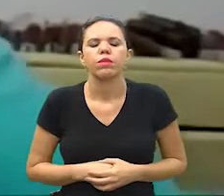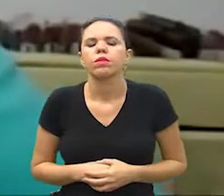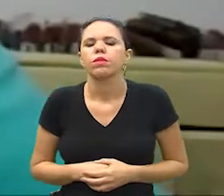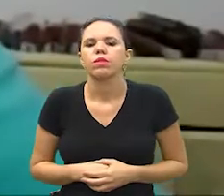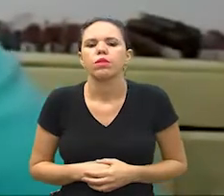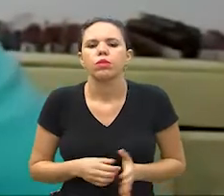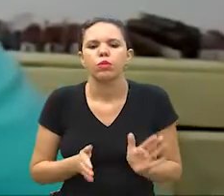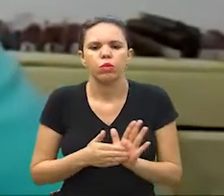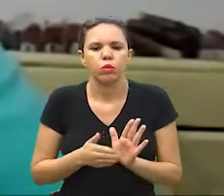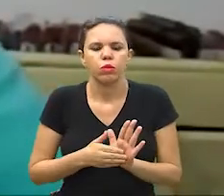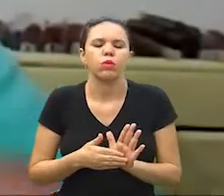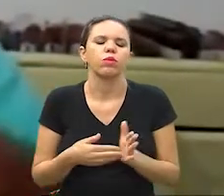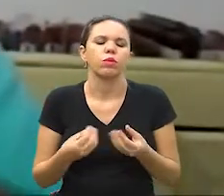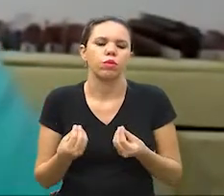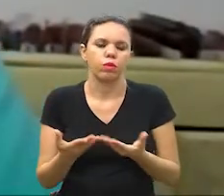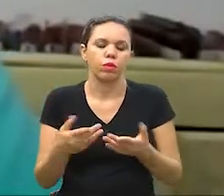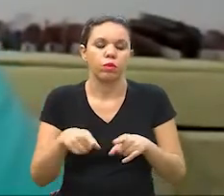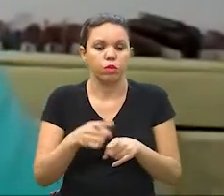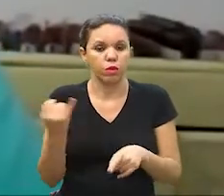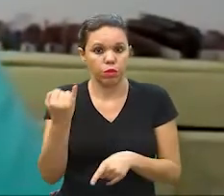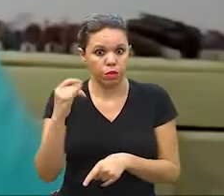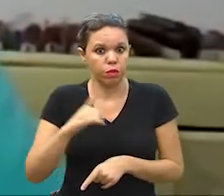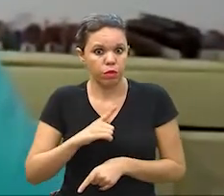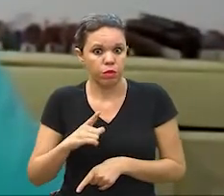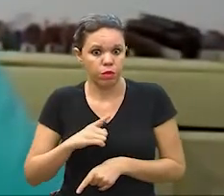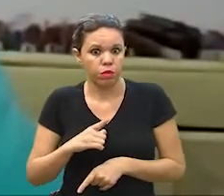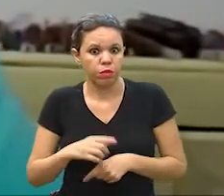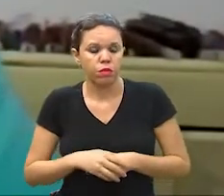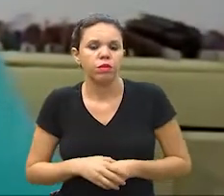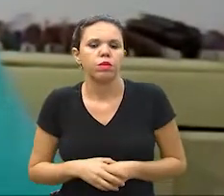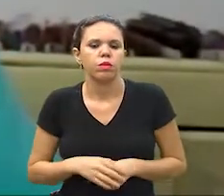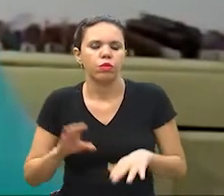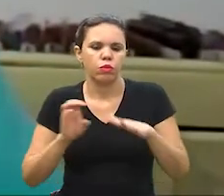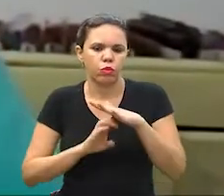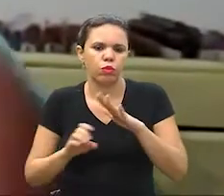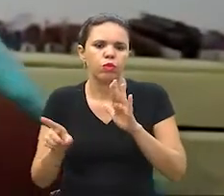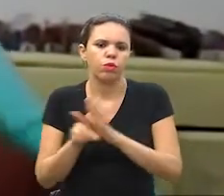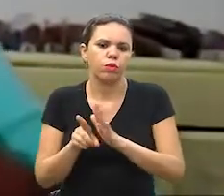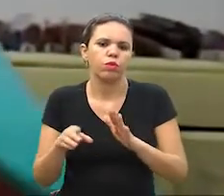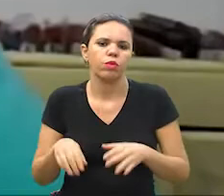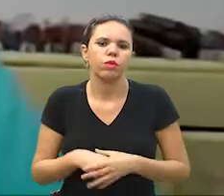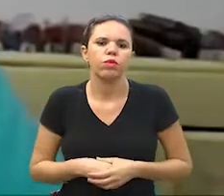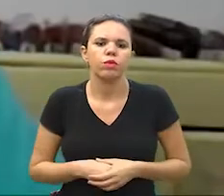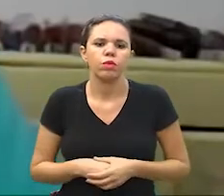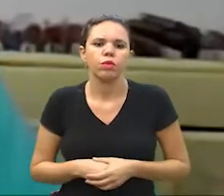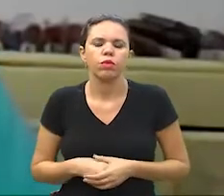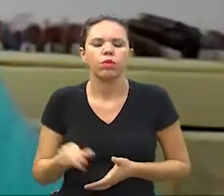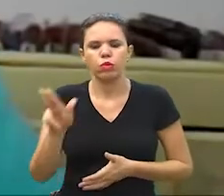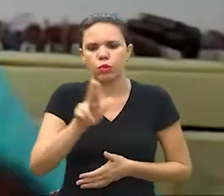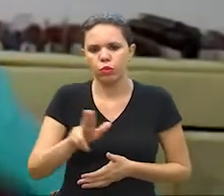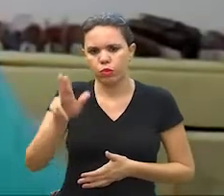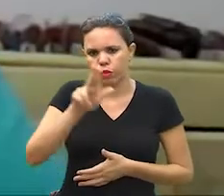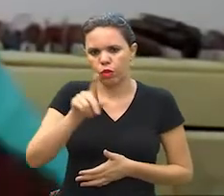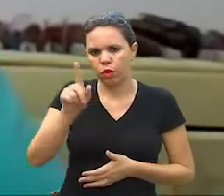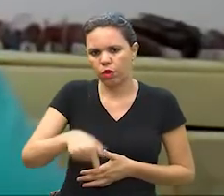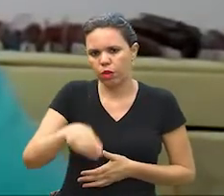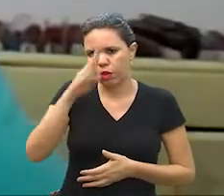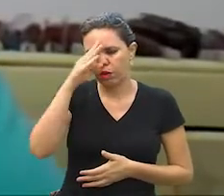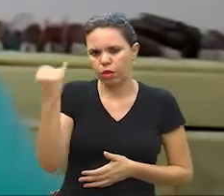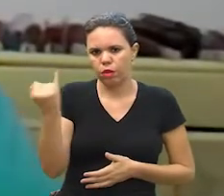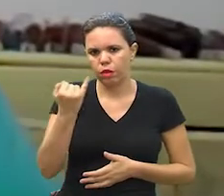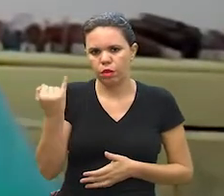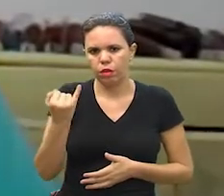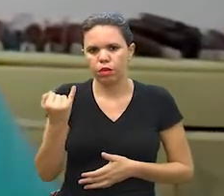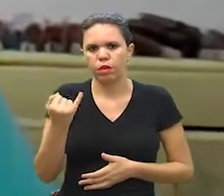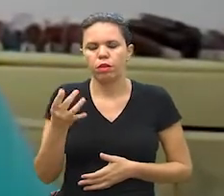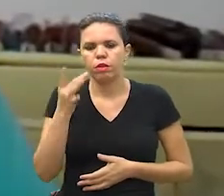Através das proposições. É importante que tenha os empresários, as universidades, é fundamental que